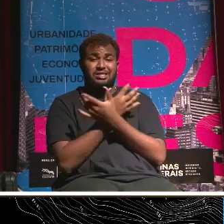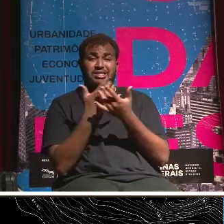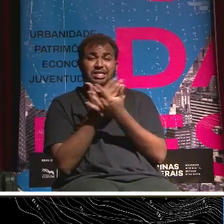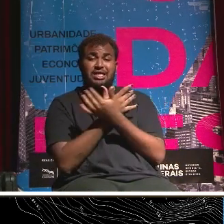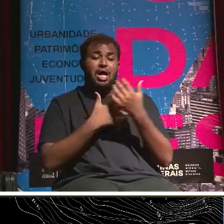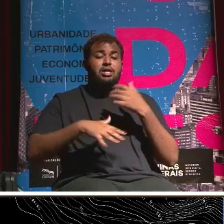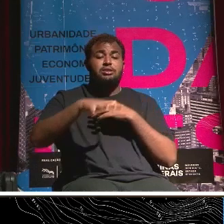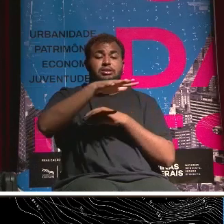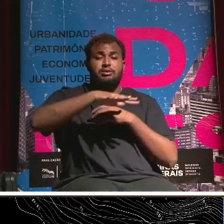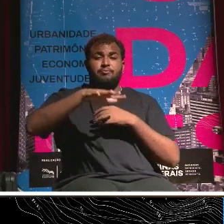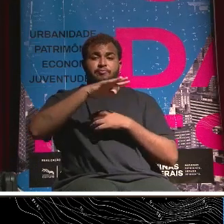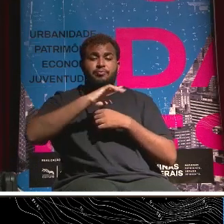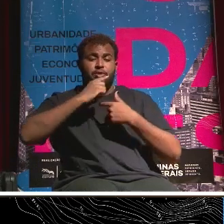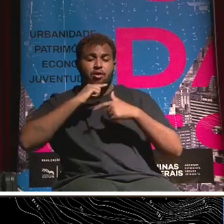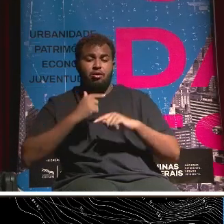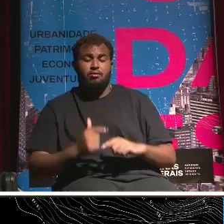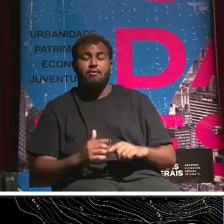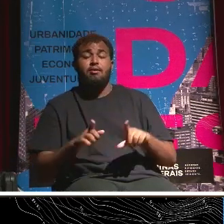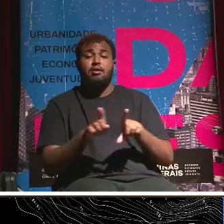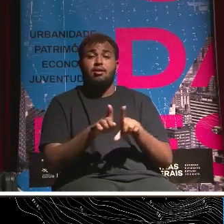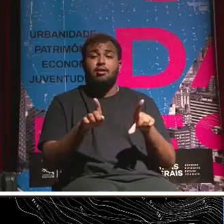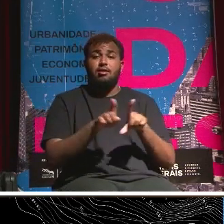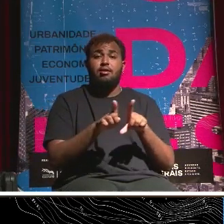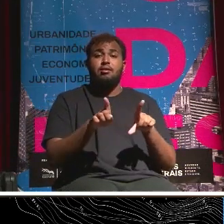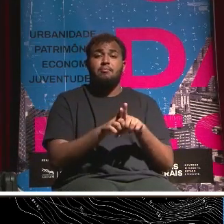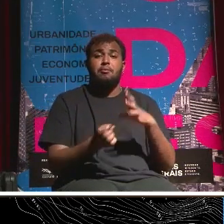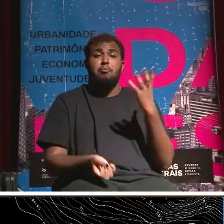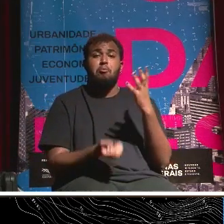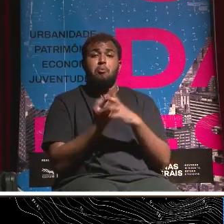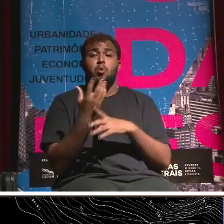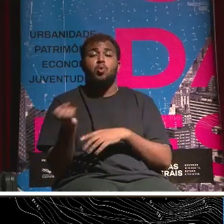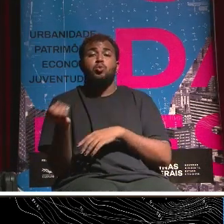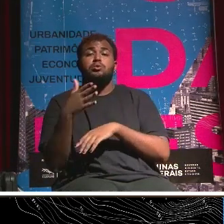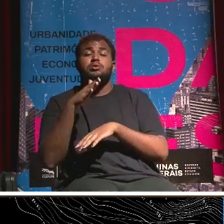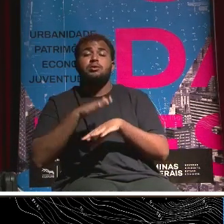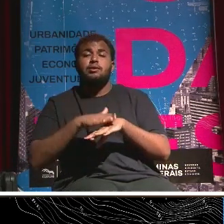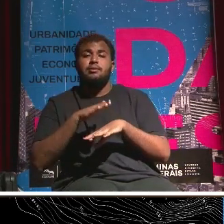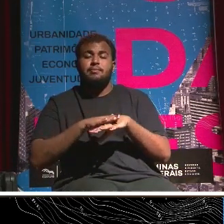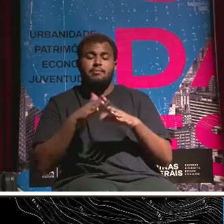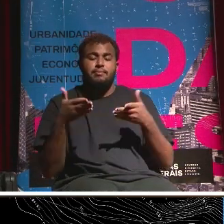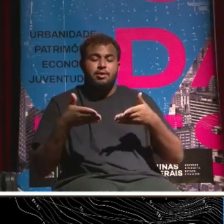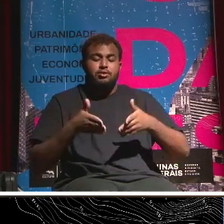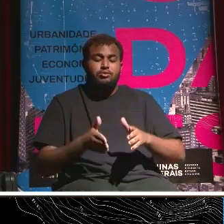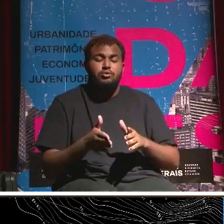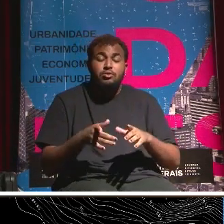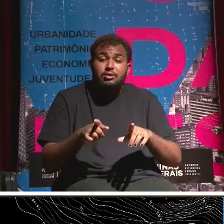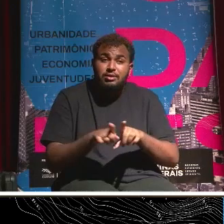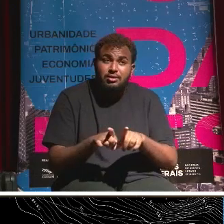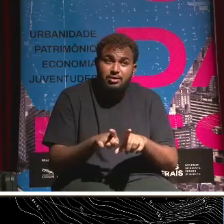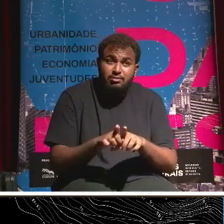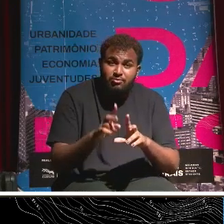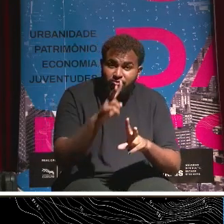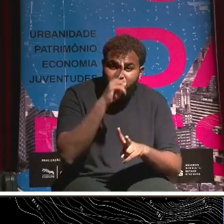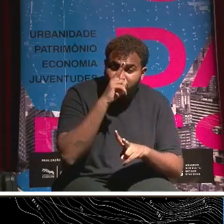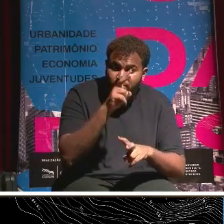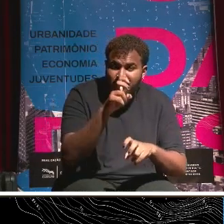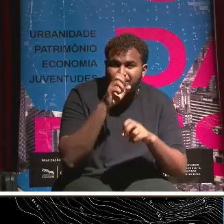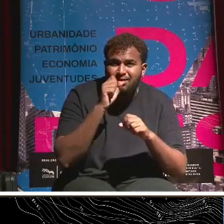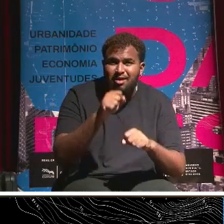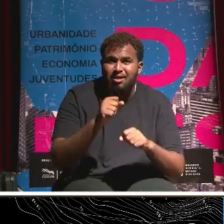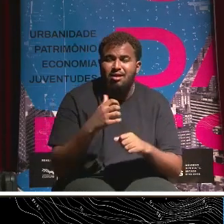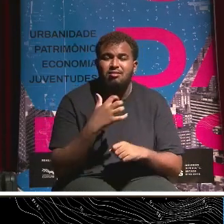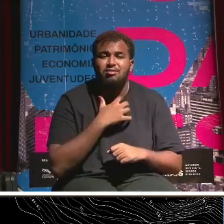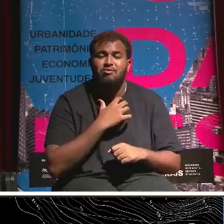Essa linguagem, essa produção, ela está estabelecida, ela tem um nascedouro, e ela também fortalece esse